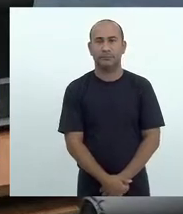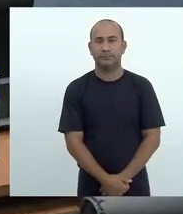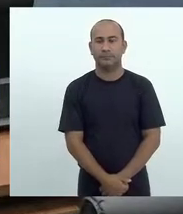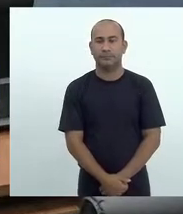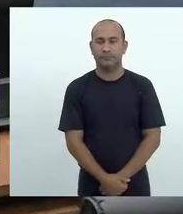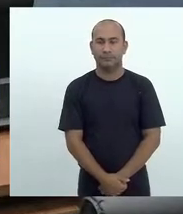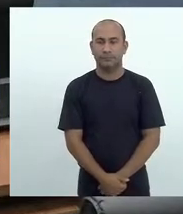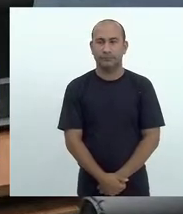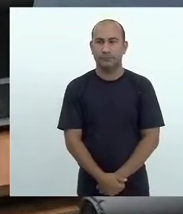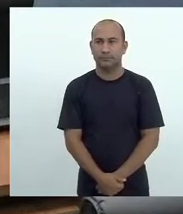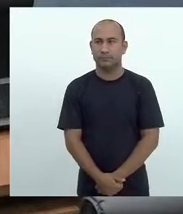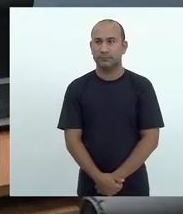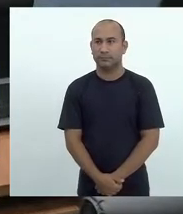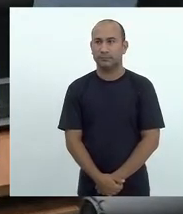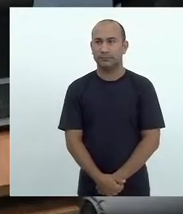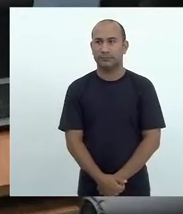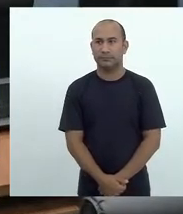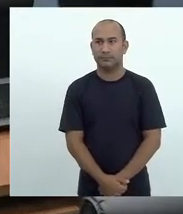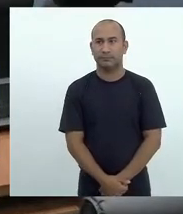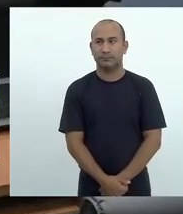Chico, pela ordem.